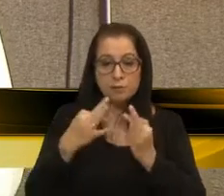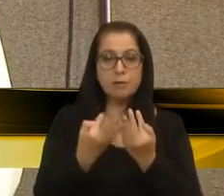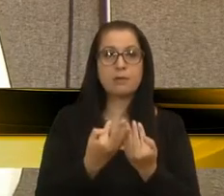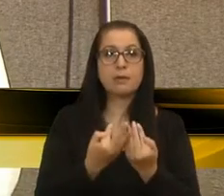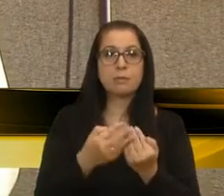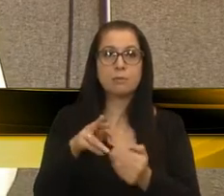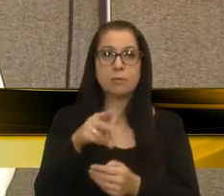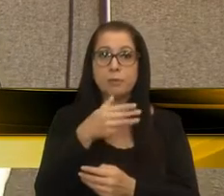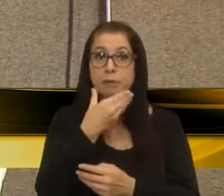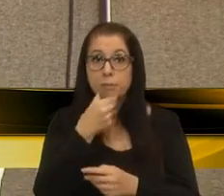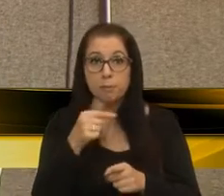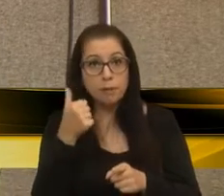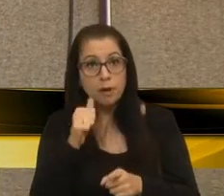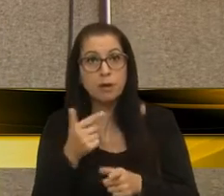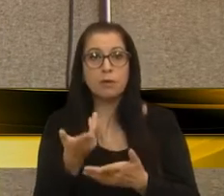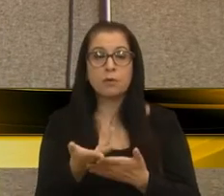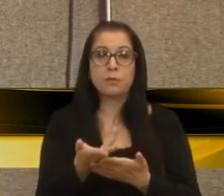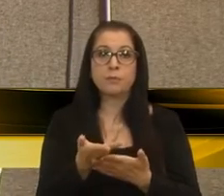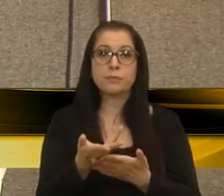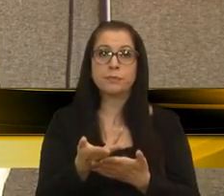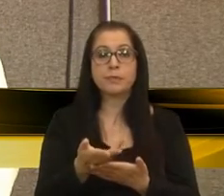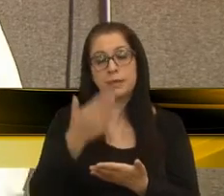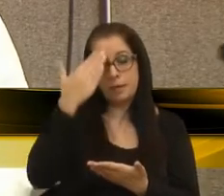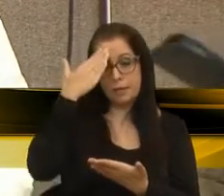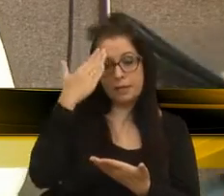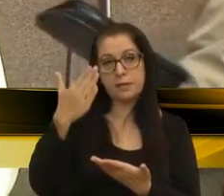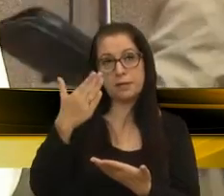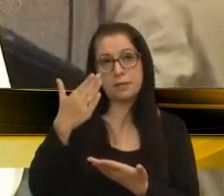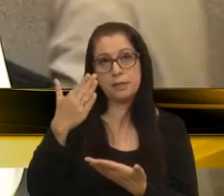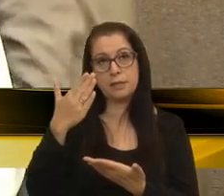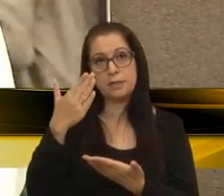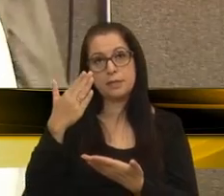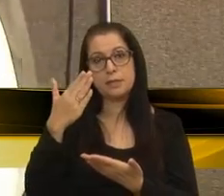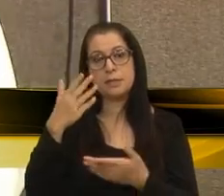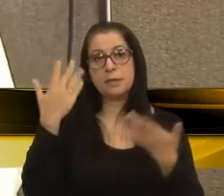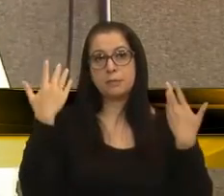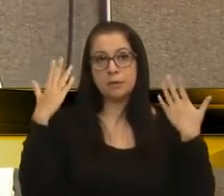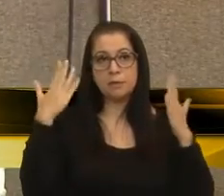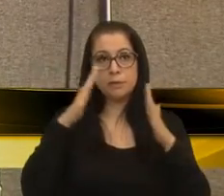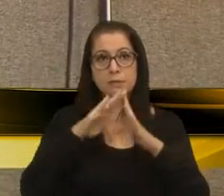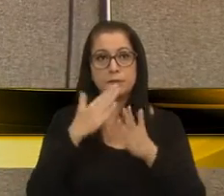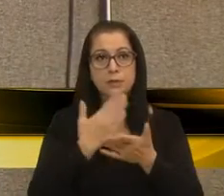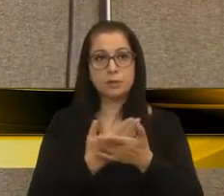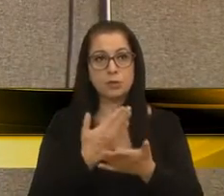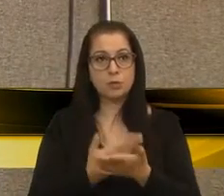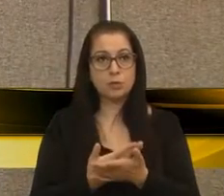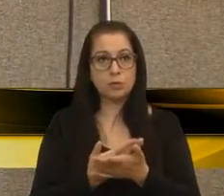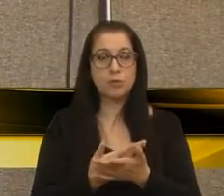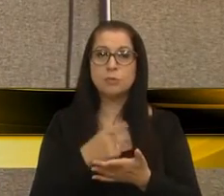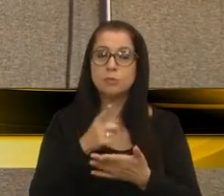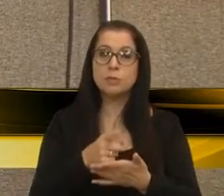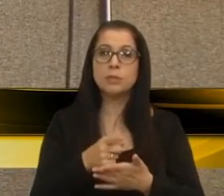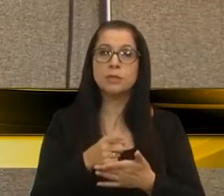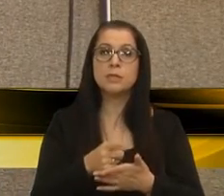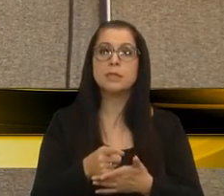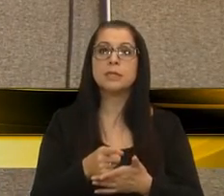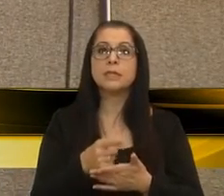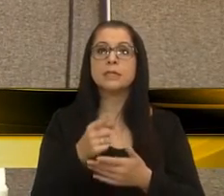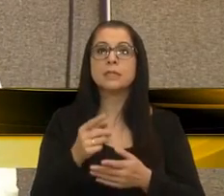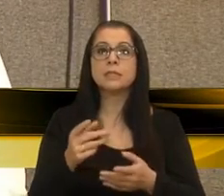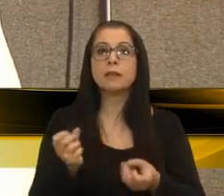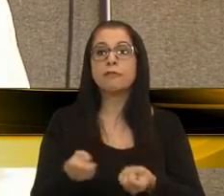meus irmãos, tem muito a agradecer, tem muito a parabenizar a Escola Melvin Jones por essa passagem de 60